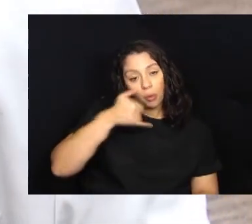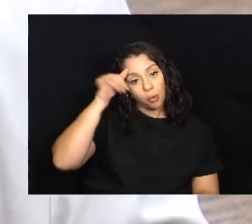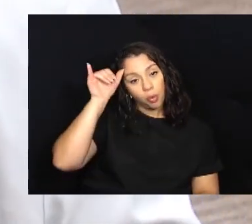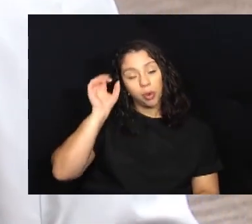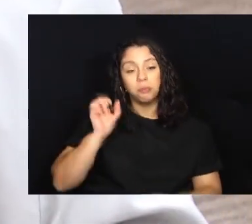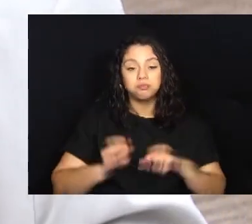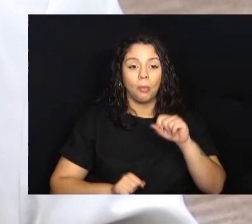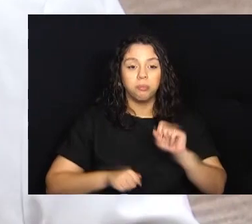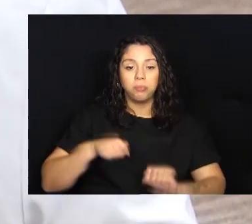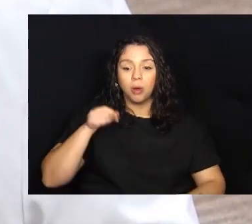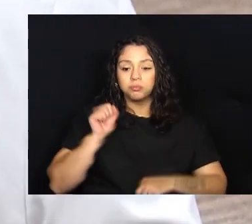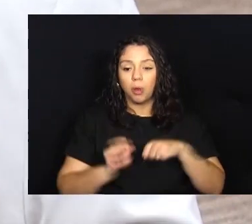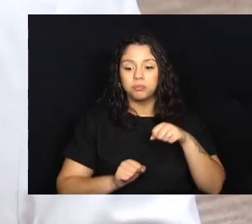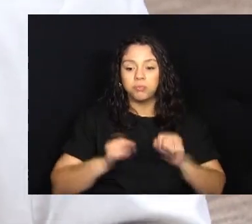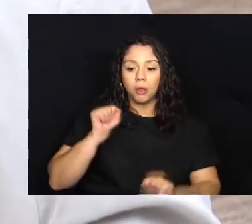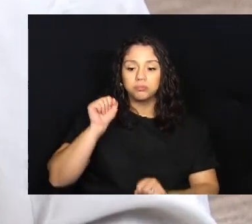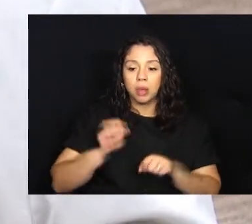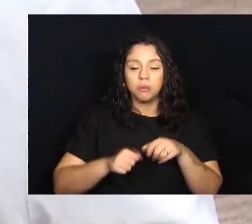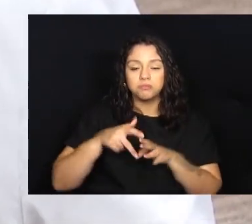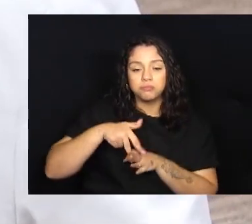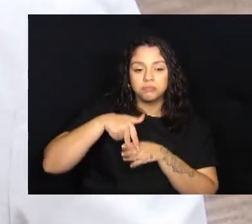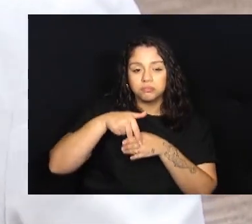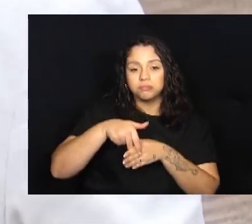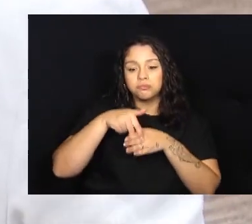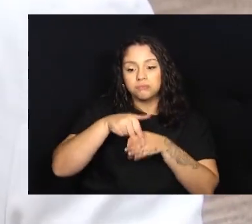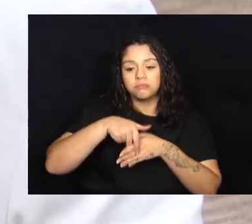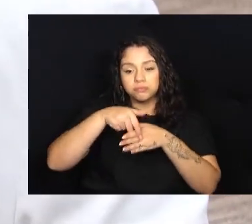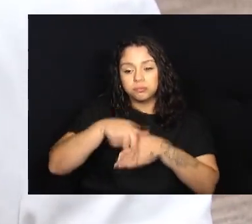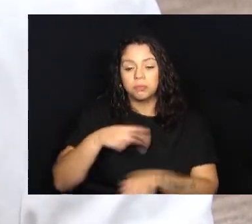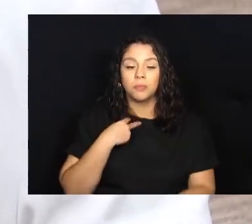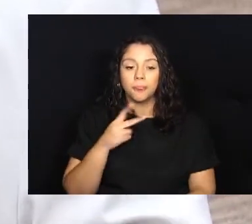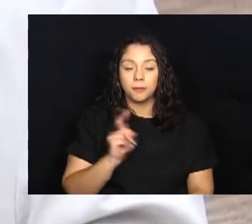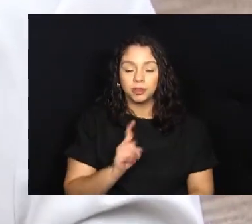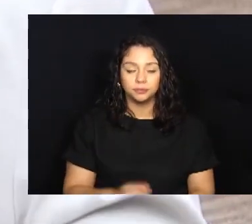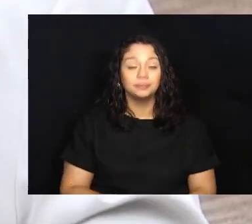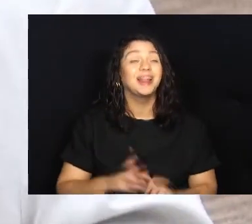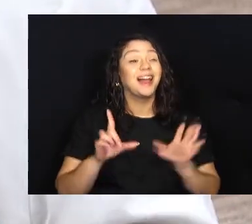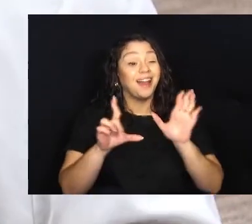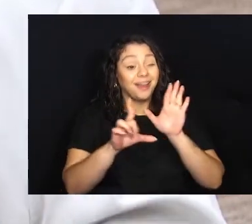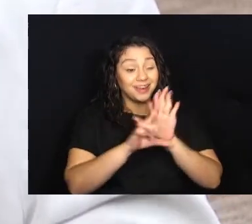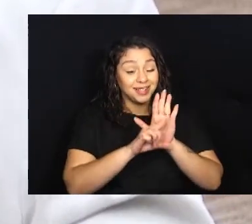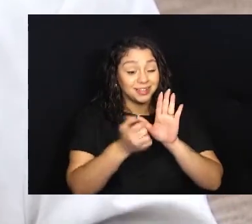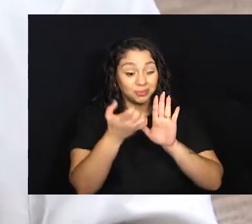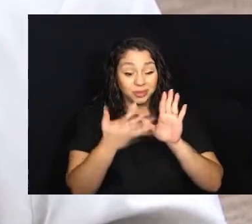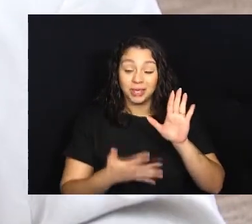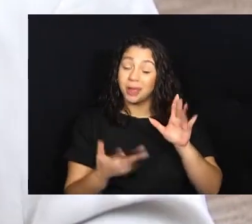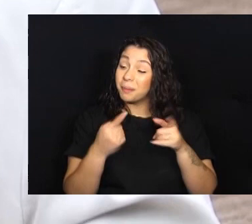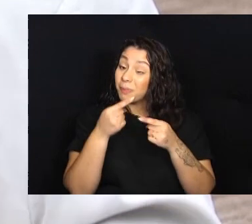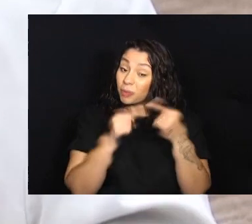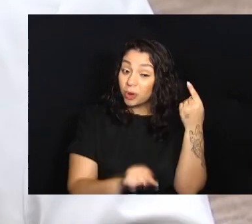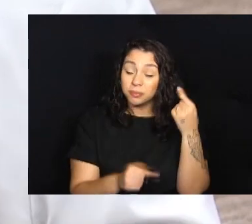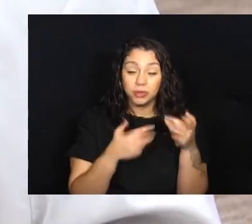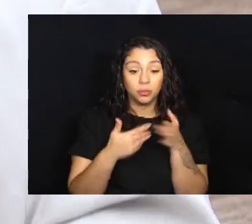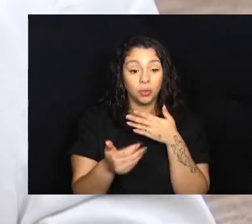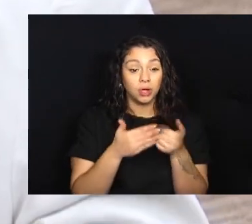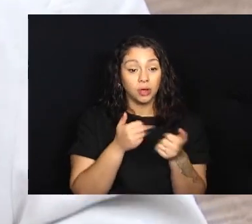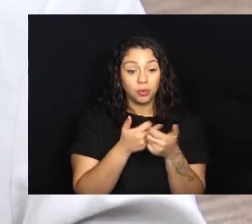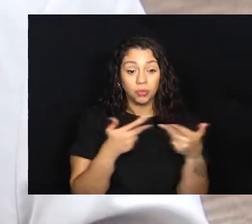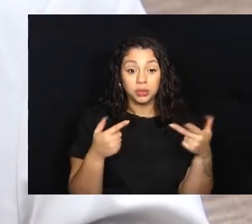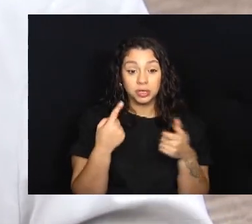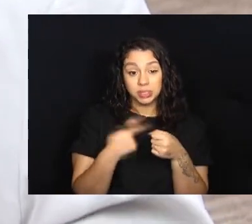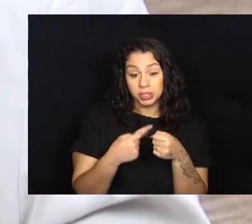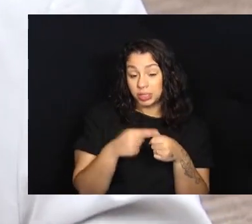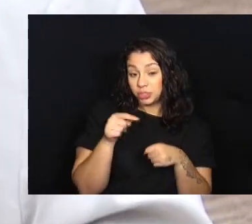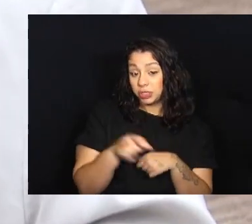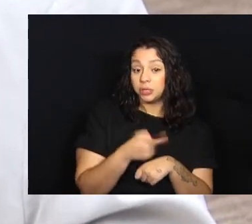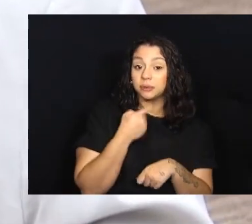e muares passear com seus animais. A lei é bem expressa, é proibido qualquer tipo de